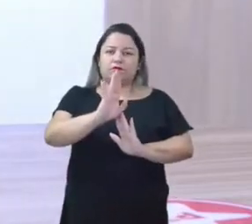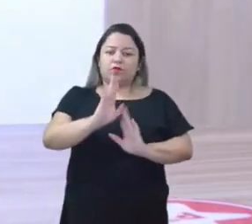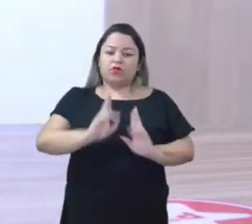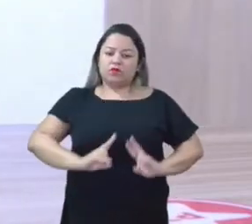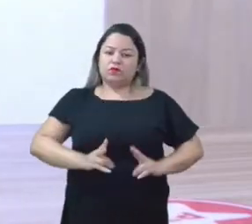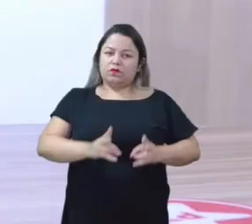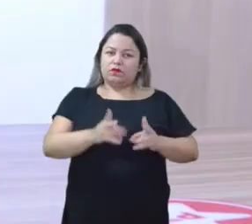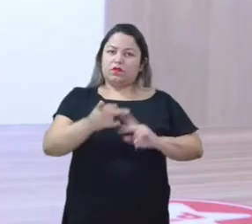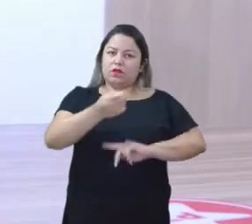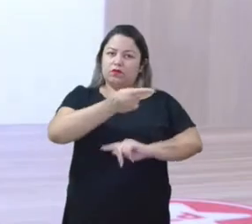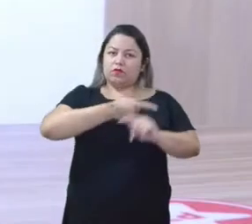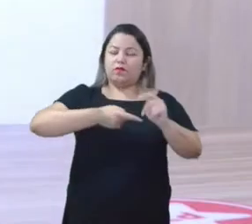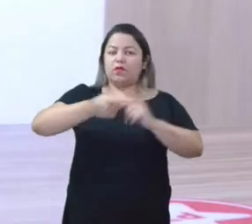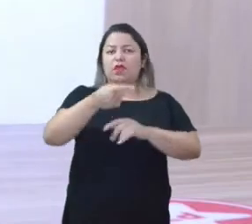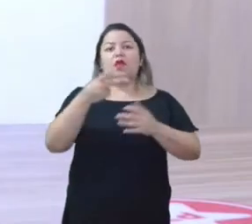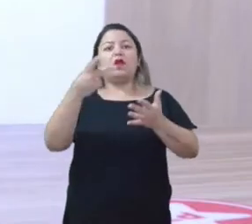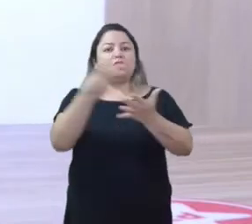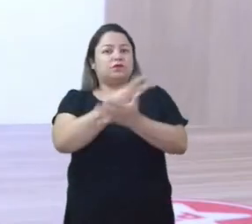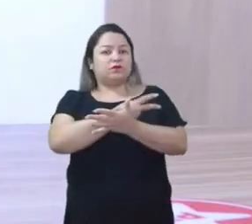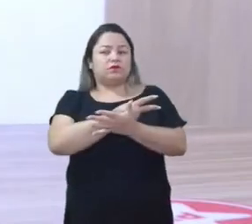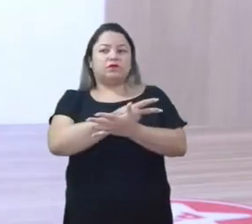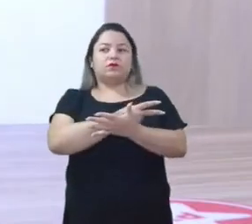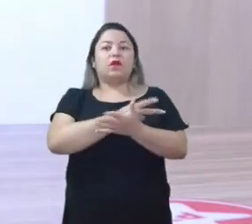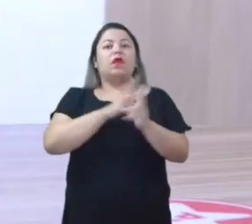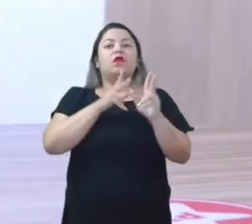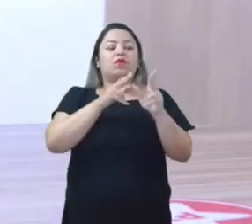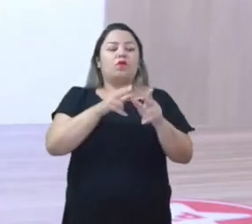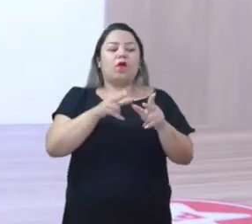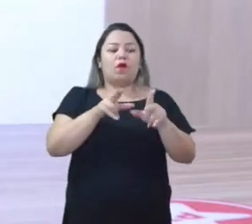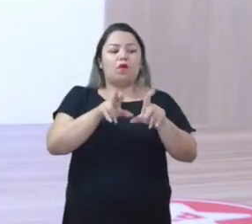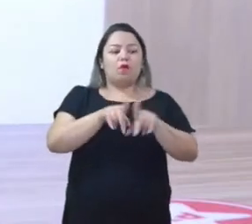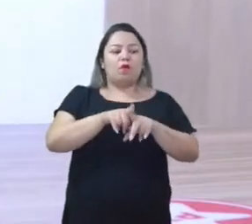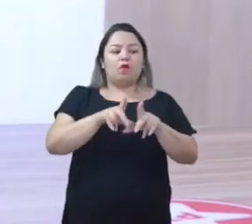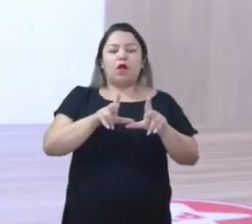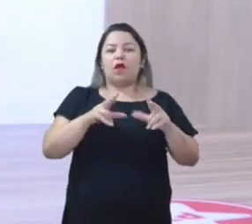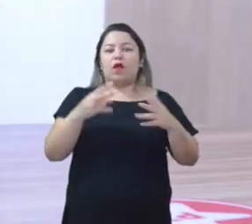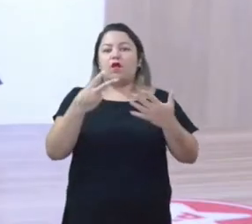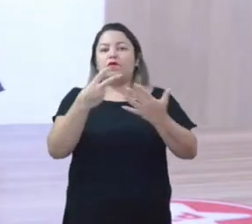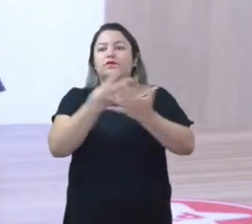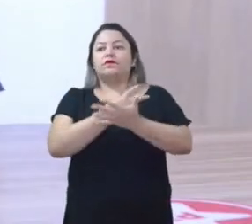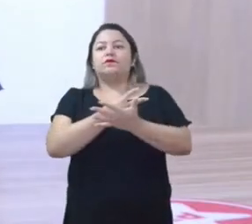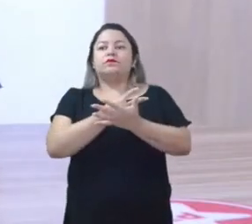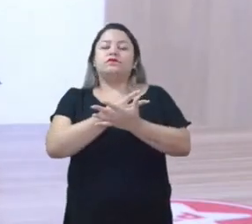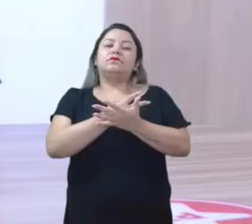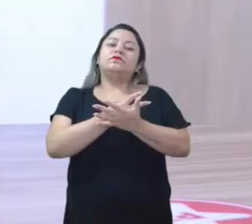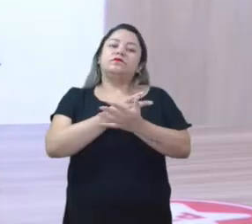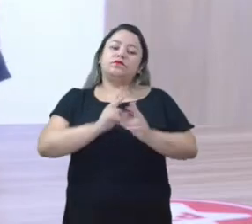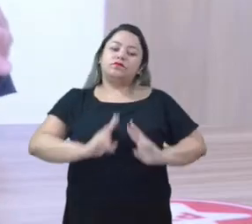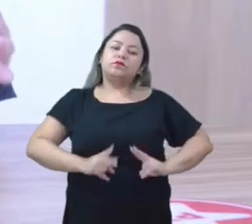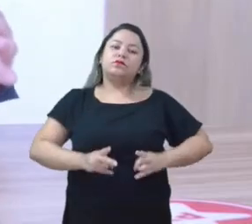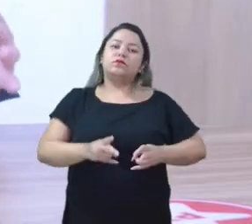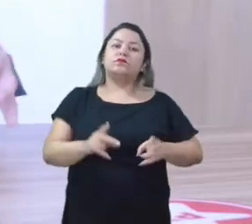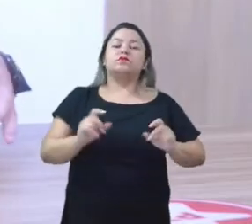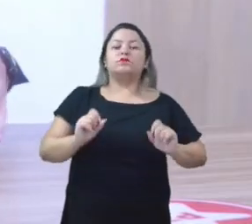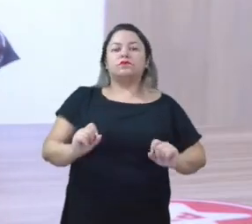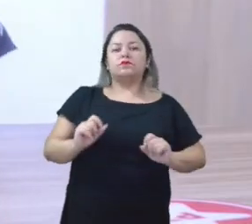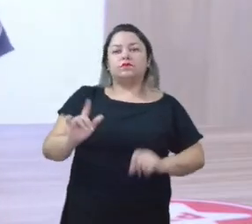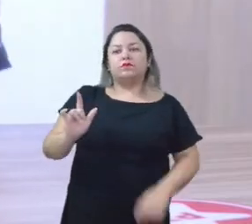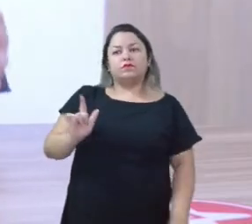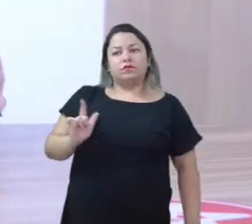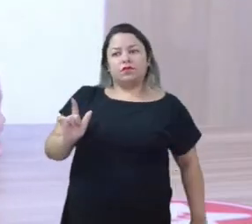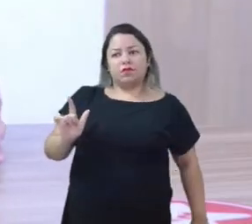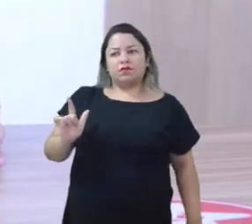Se a economia girar, é como uma roda. E para ela rodar de maneira permanente,